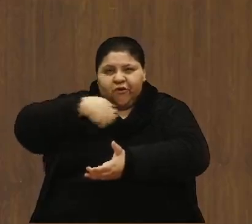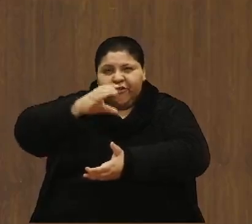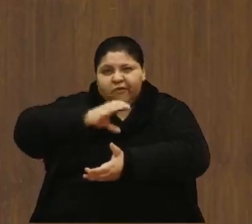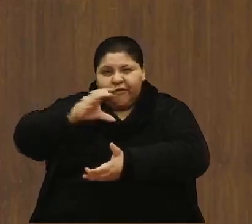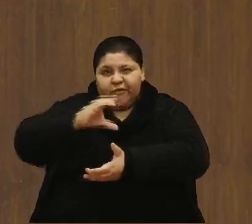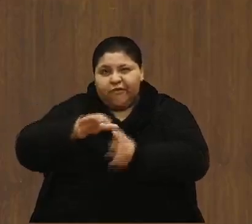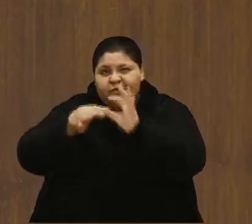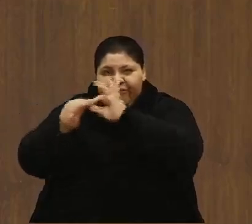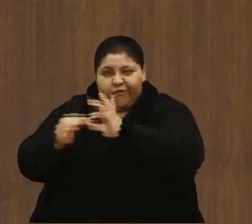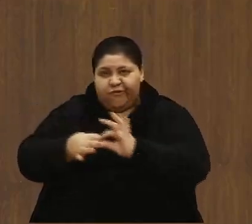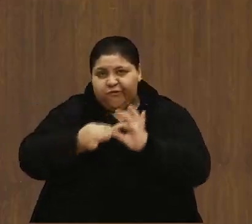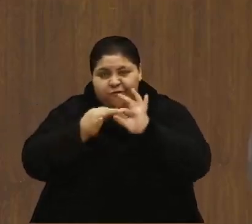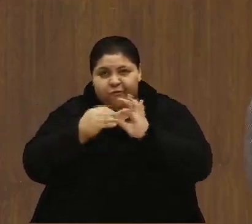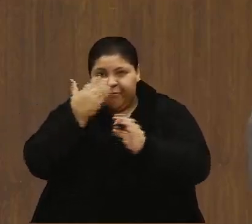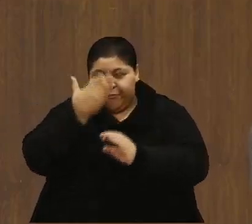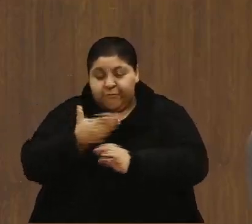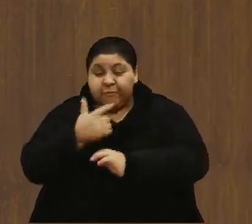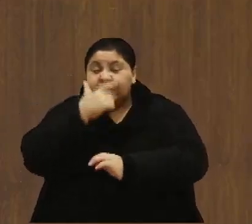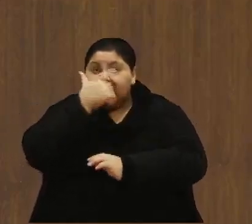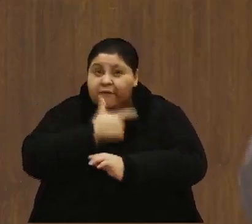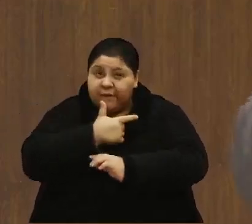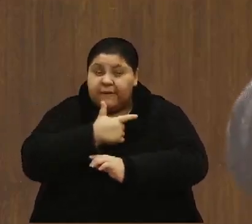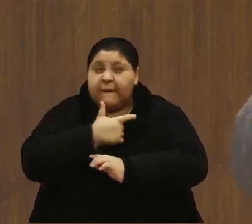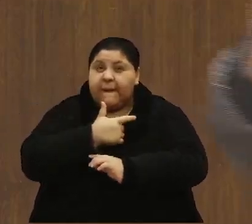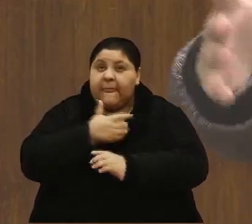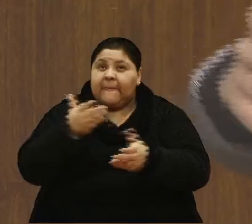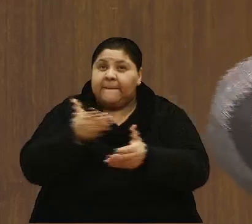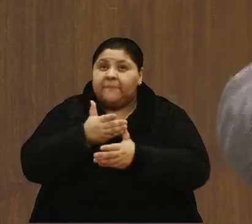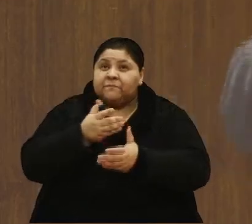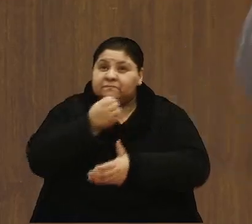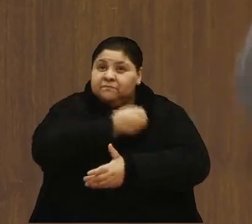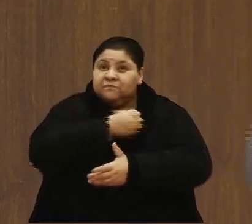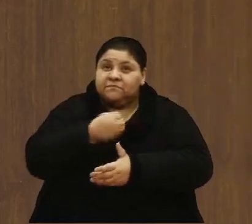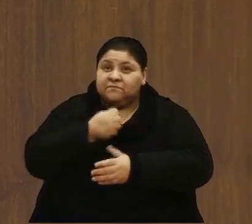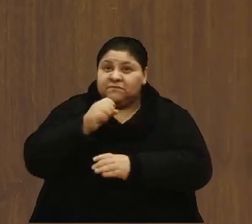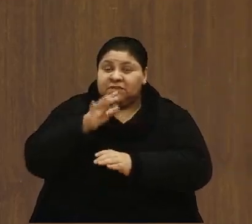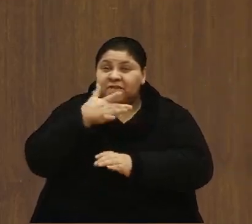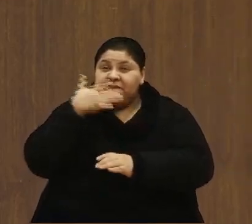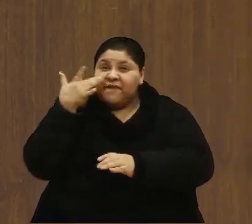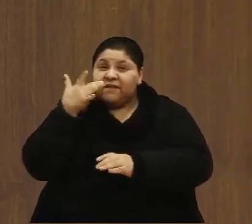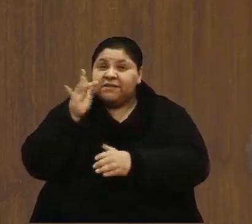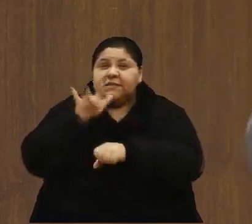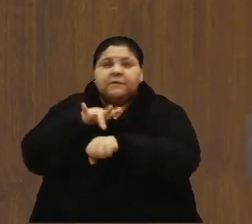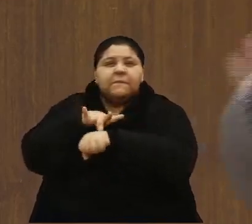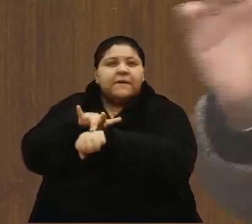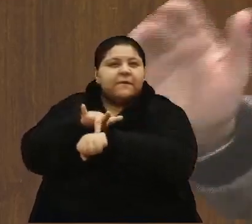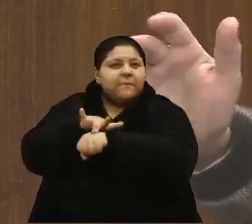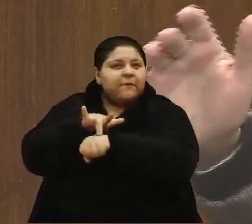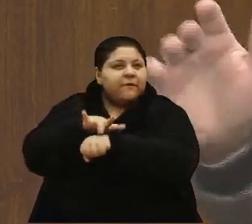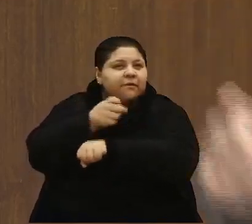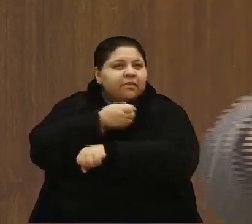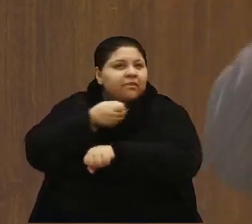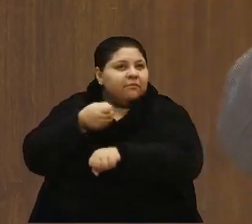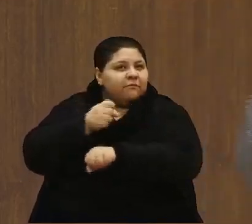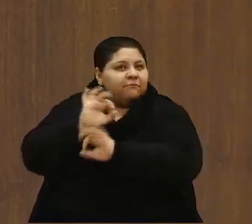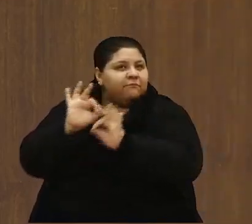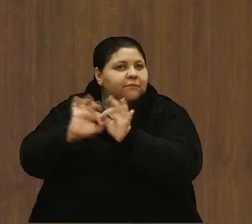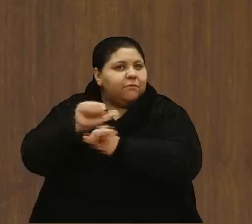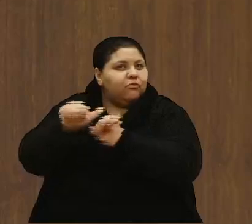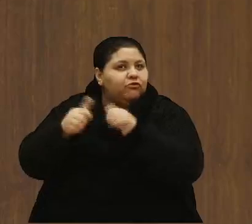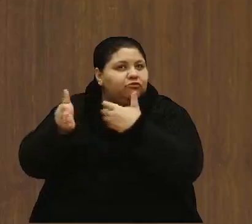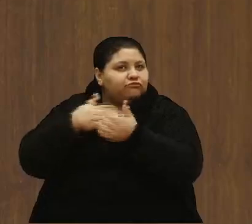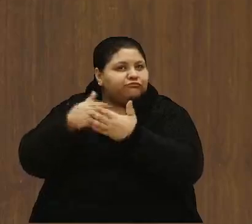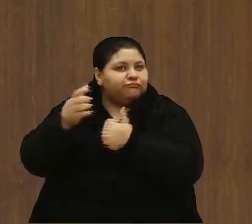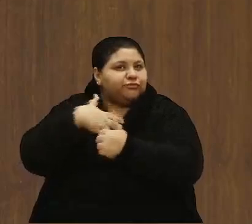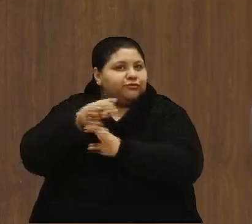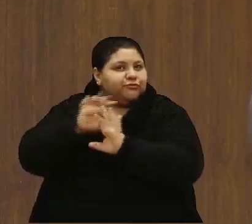de esforços com a Andressa. E eu acho que estatística é muito fácil ser manipulada. Isso é muito fácil. Eu pego os números, apresento do jeito que eu quero, que foi o que aconteceu nessa